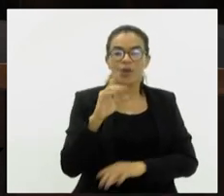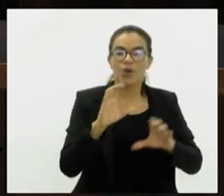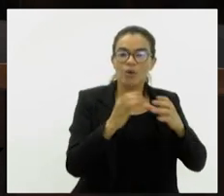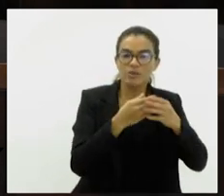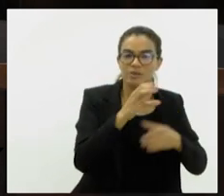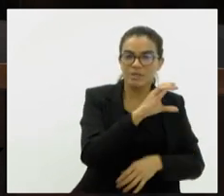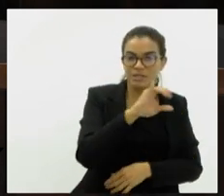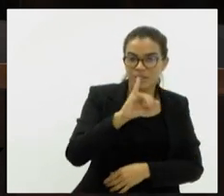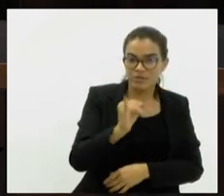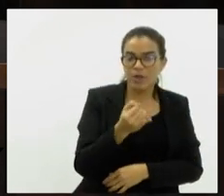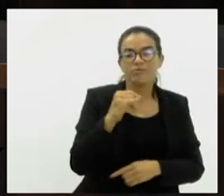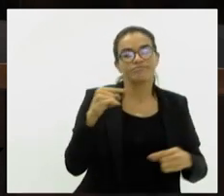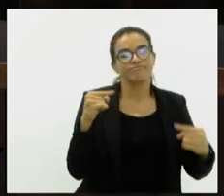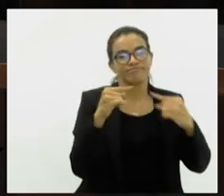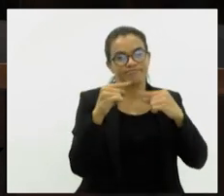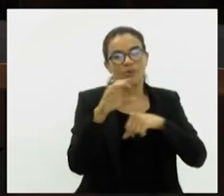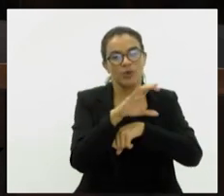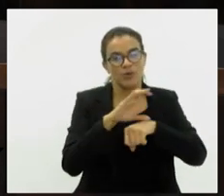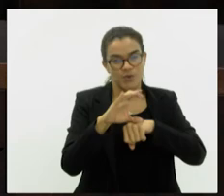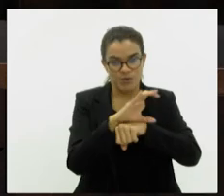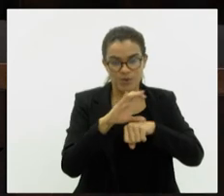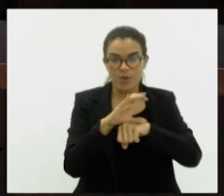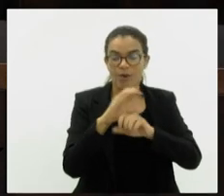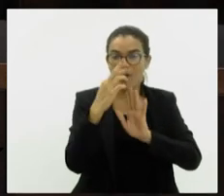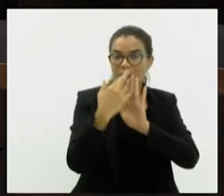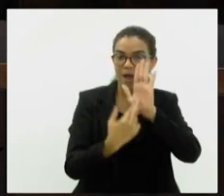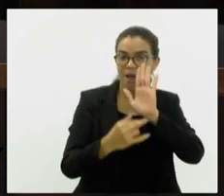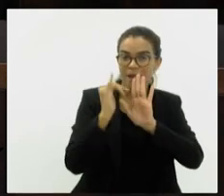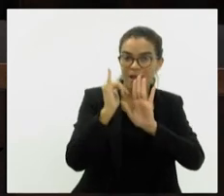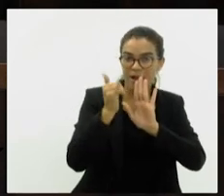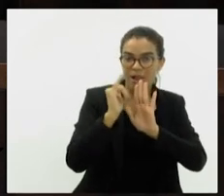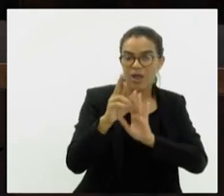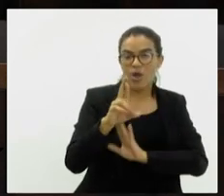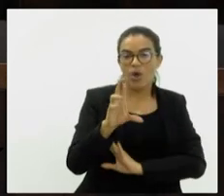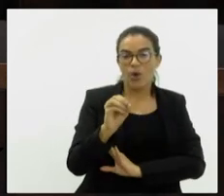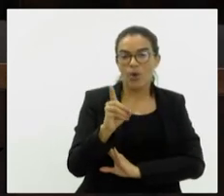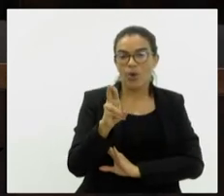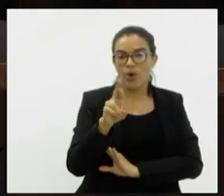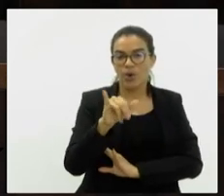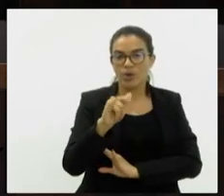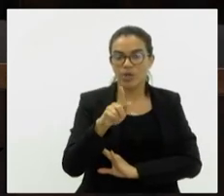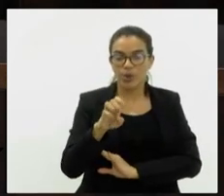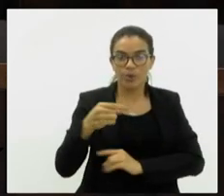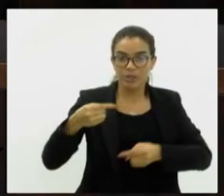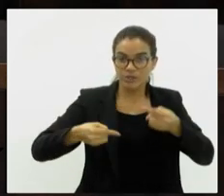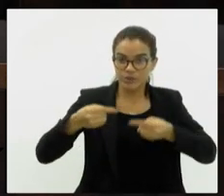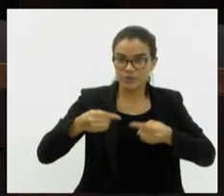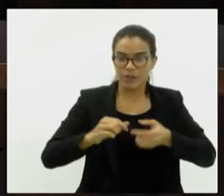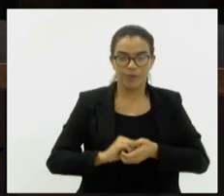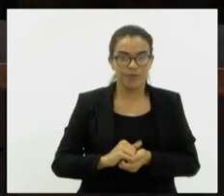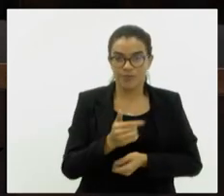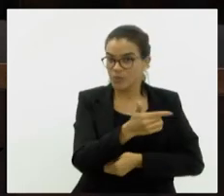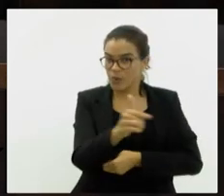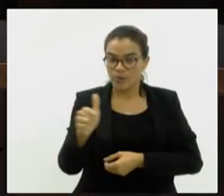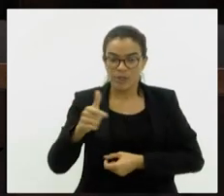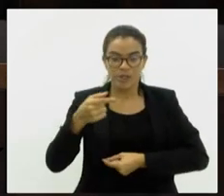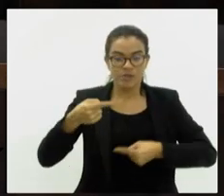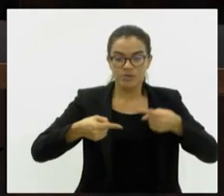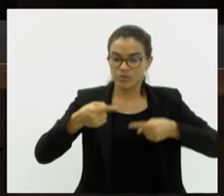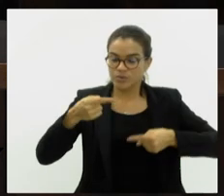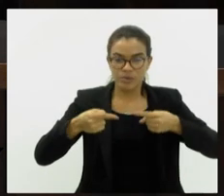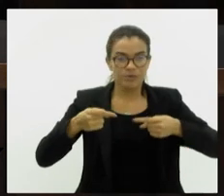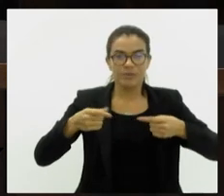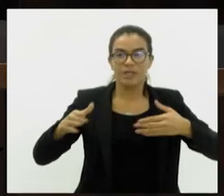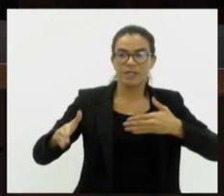e Justiça pela constitucionalidade. Relator, deputado Rodrigo Amorim. Em discussão, não havendo quem queira